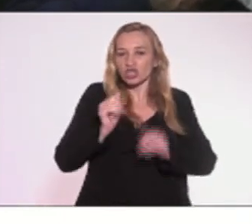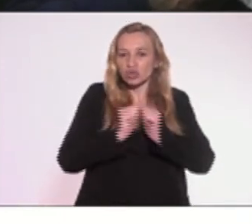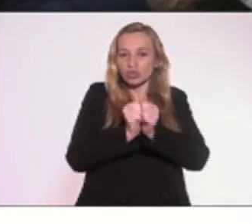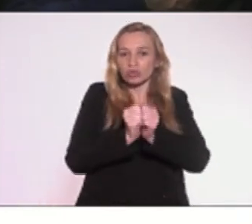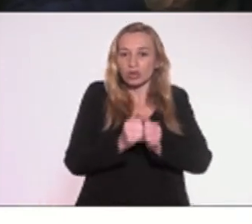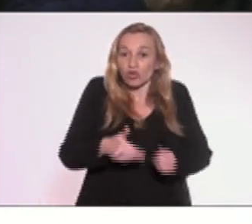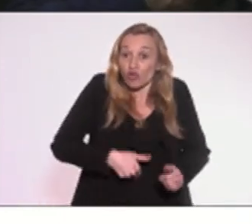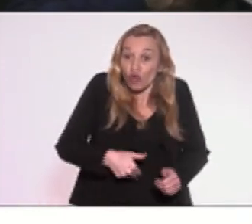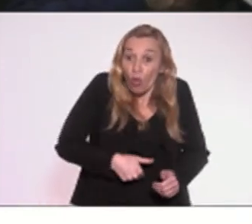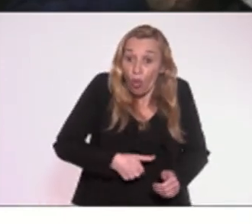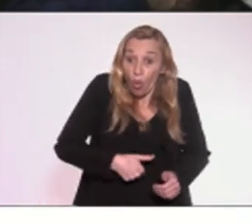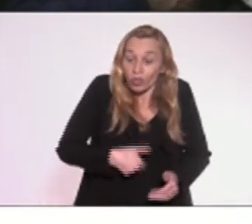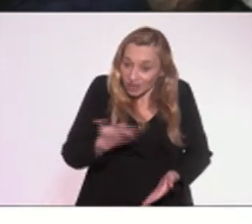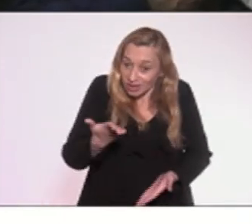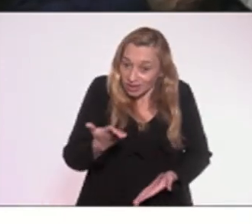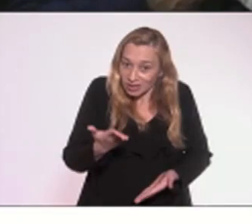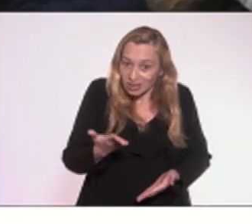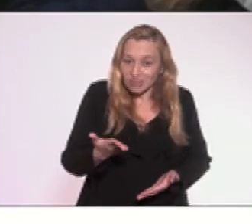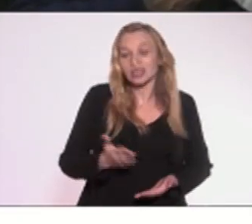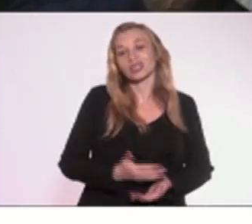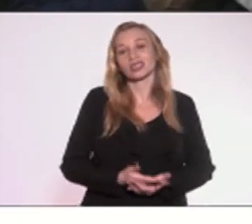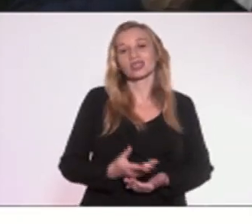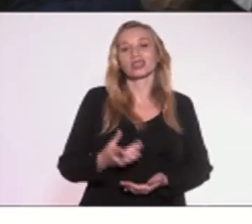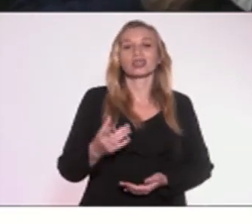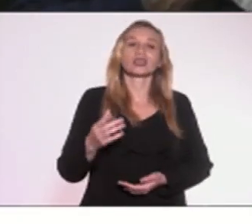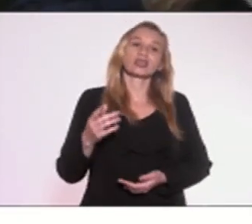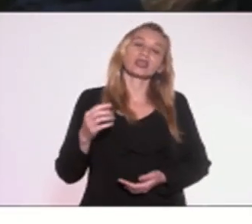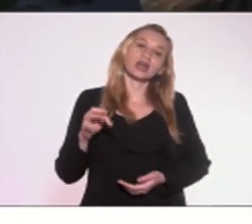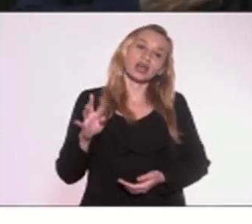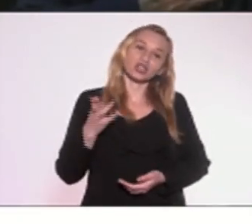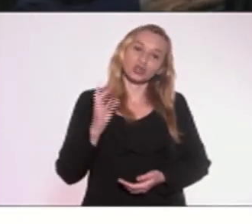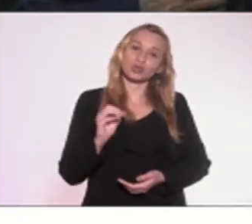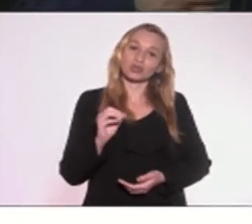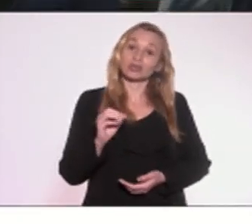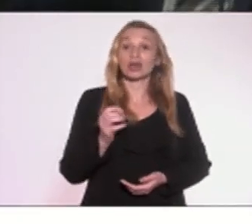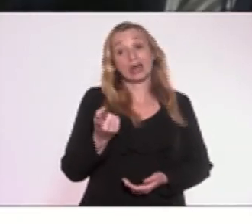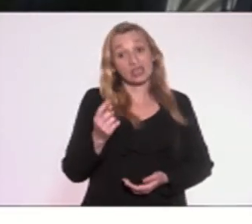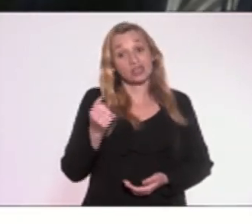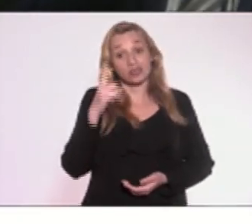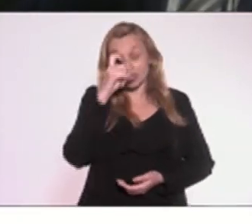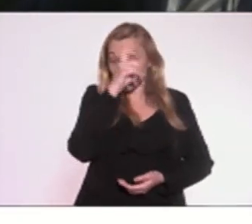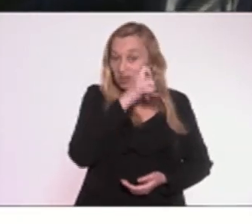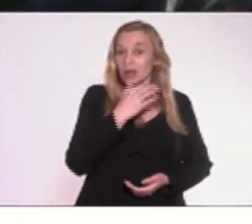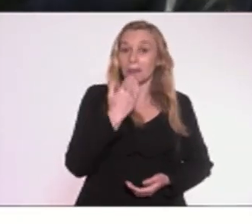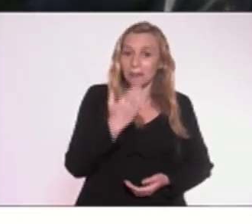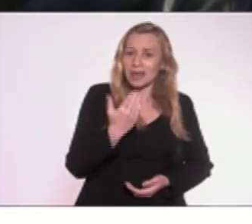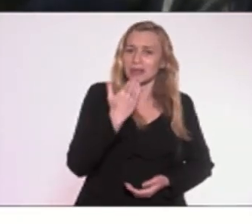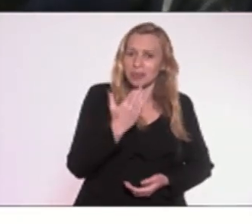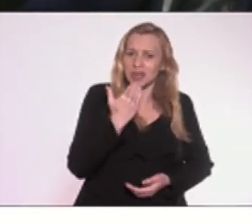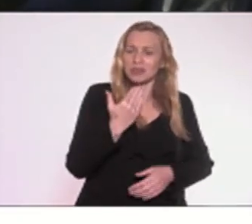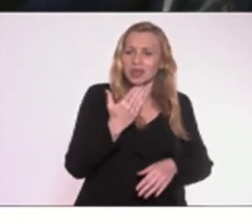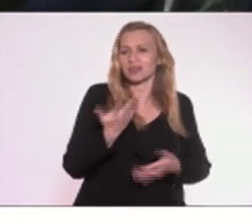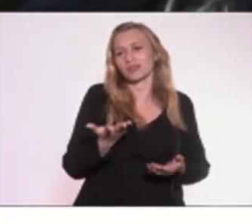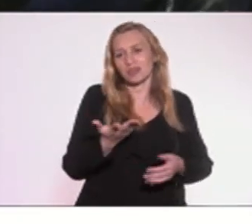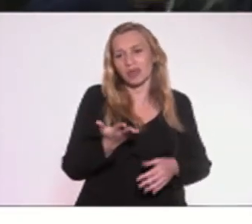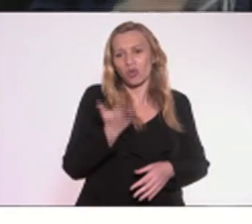morrendo de fome. E o Cláudio Castro é complicado, ele pede o tempo todo para comer, né ou não é,